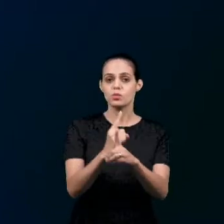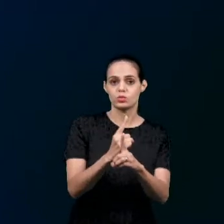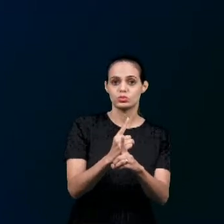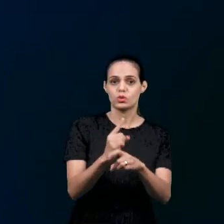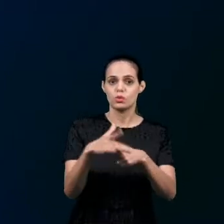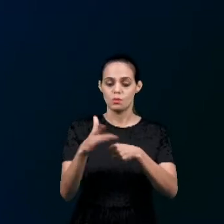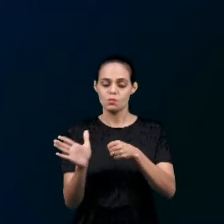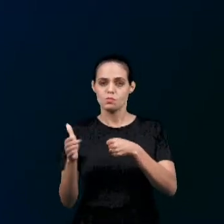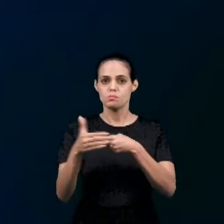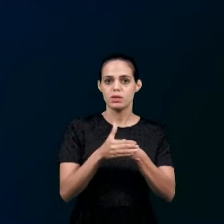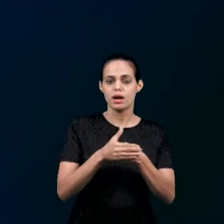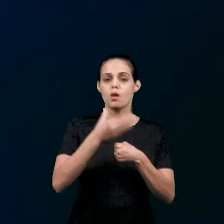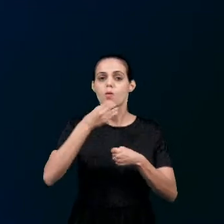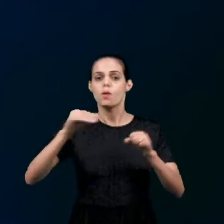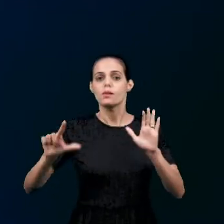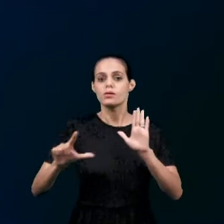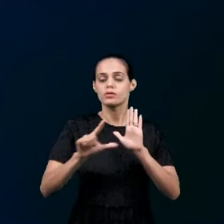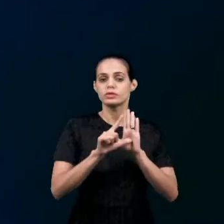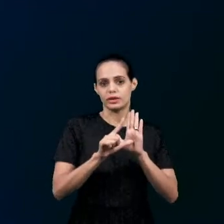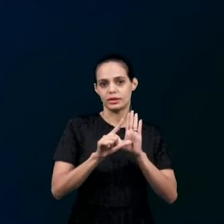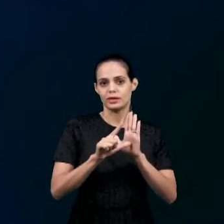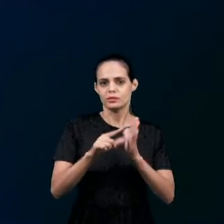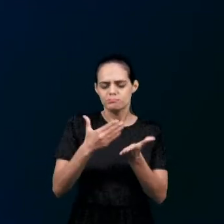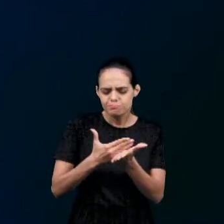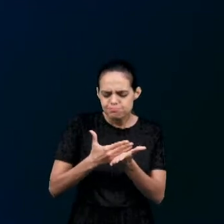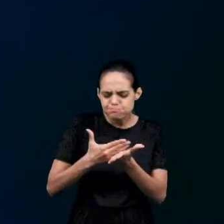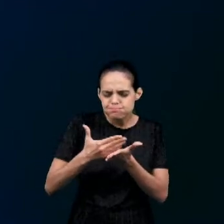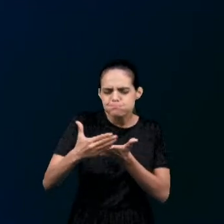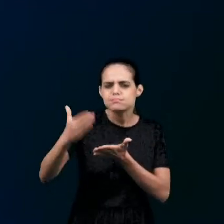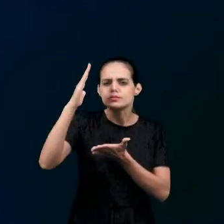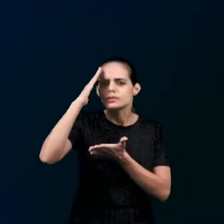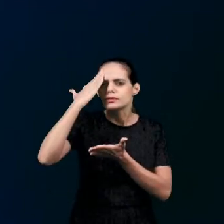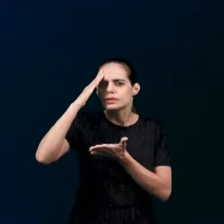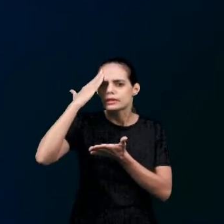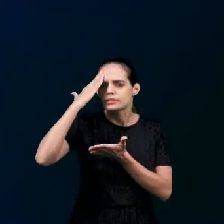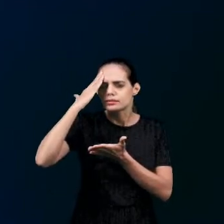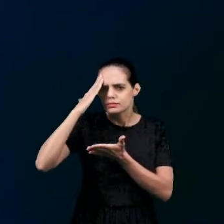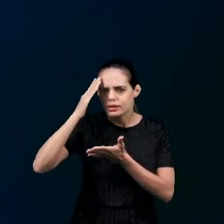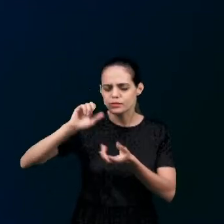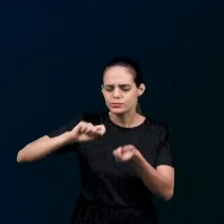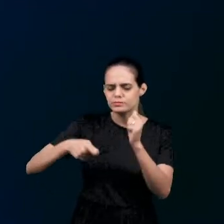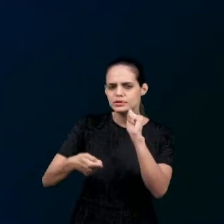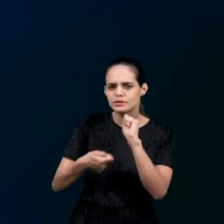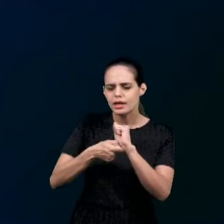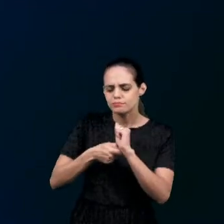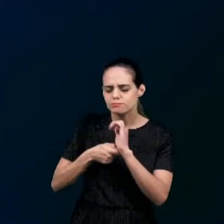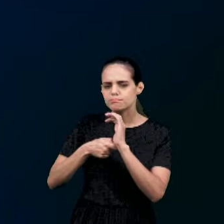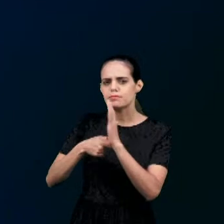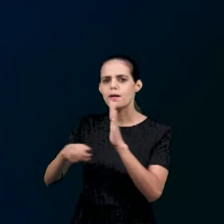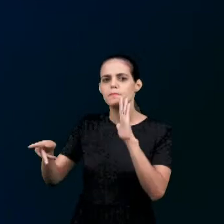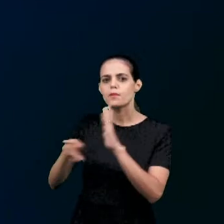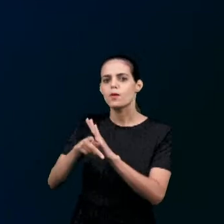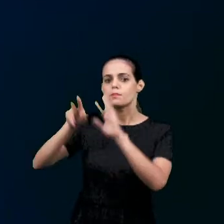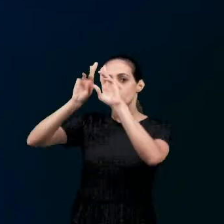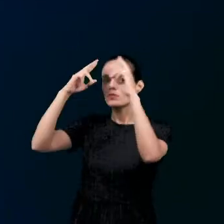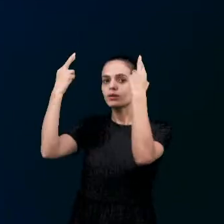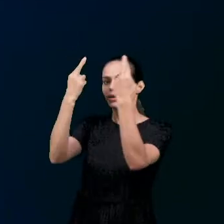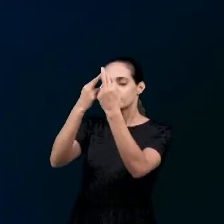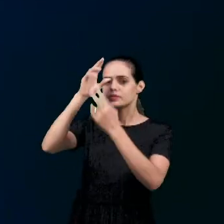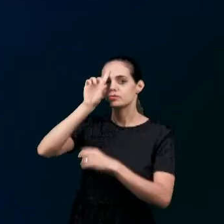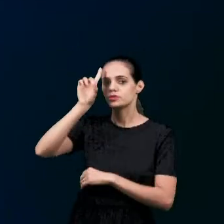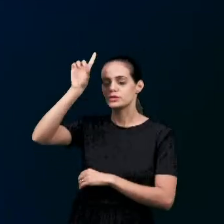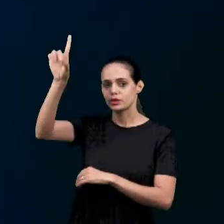Lutero, que passou a entender os mistérios do reino e perceber os desvios doutrinários praticados pela sua